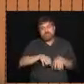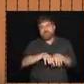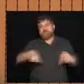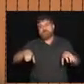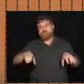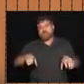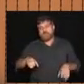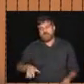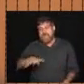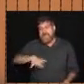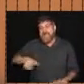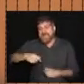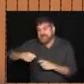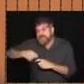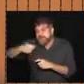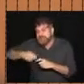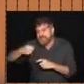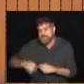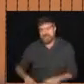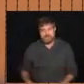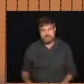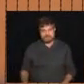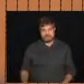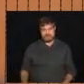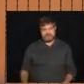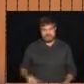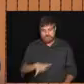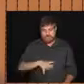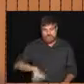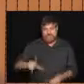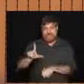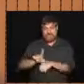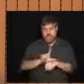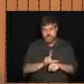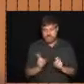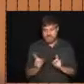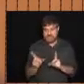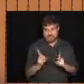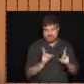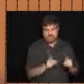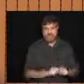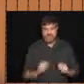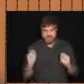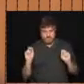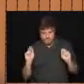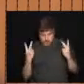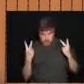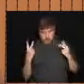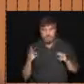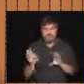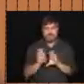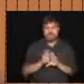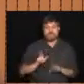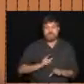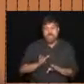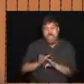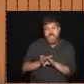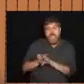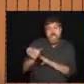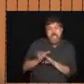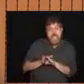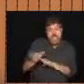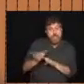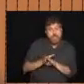25%. O comércio, lojas e shopping centers. A recomendação,